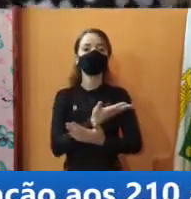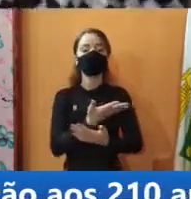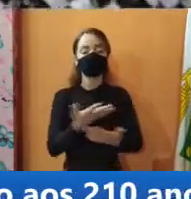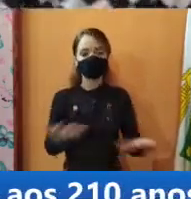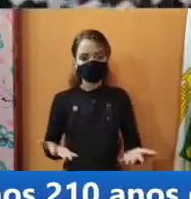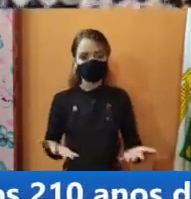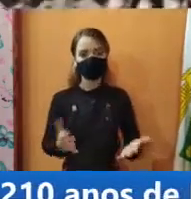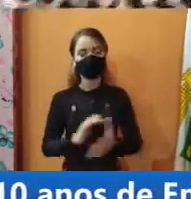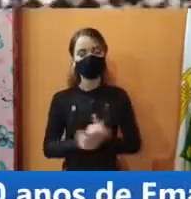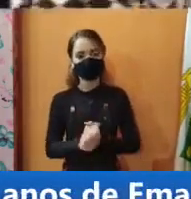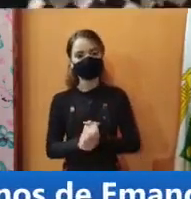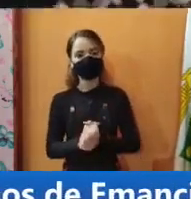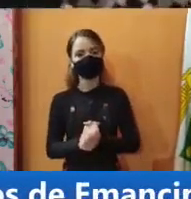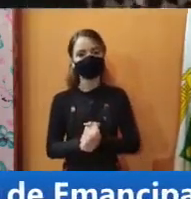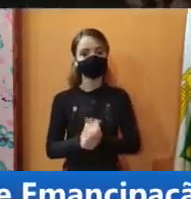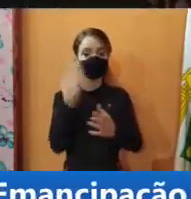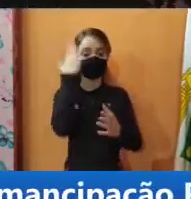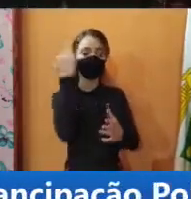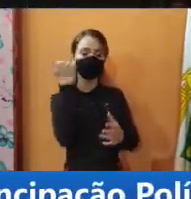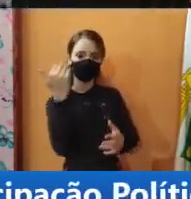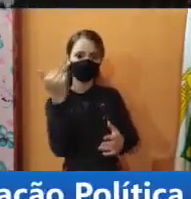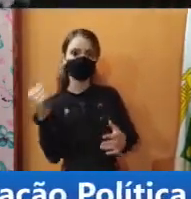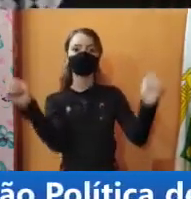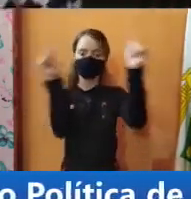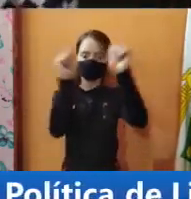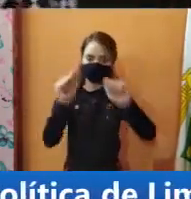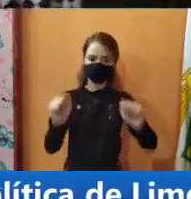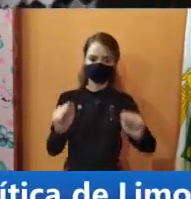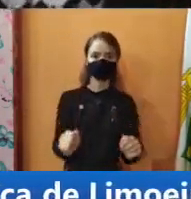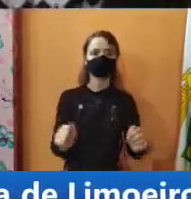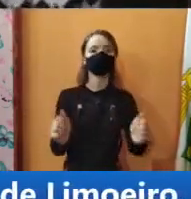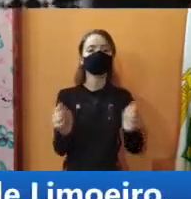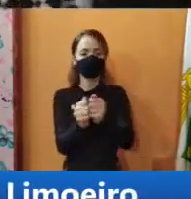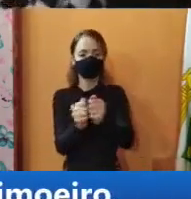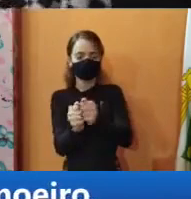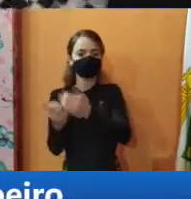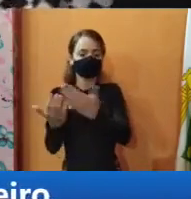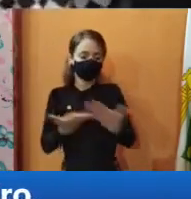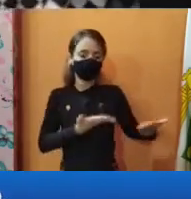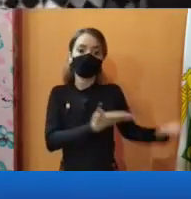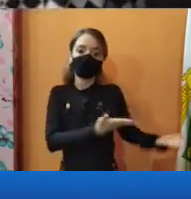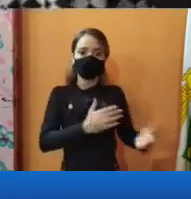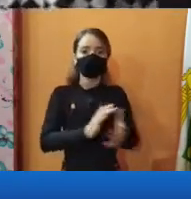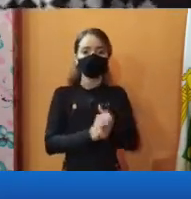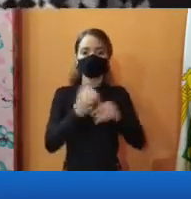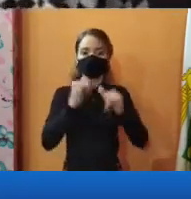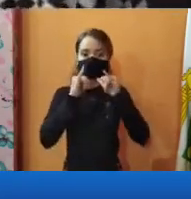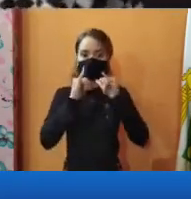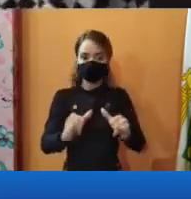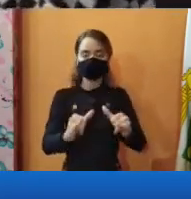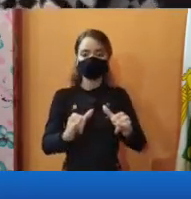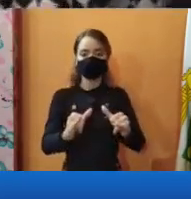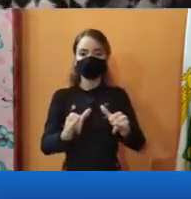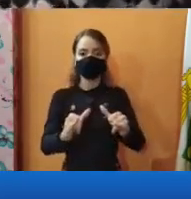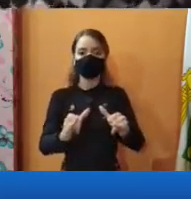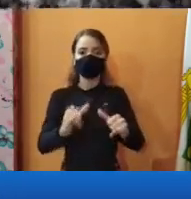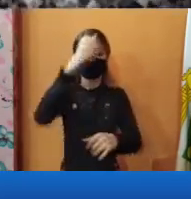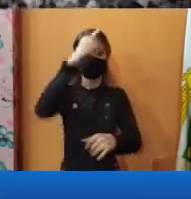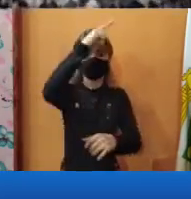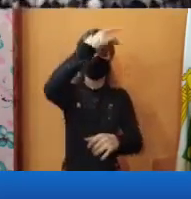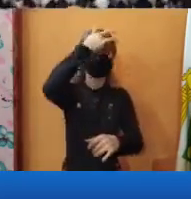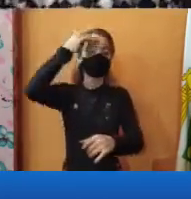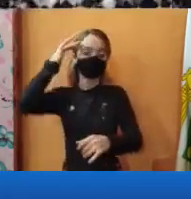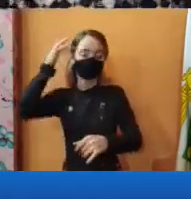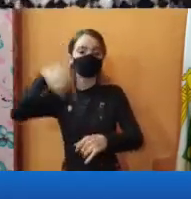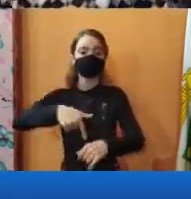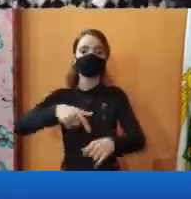esse astro que a cidade tem aqui do nosso lado, né? E dizer aos mestres da casa, que é o Zé de